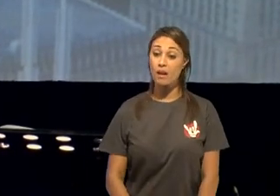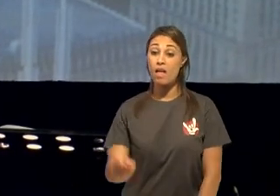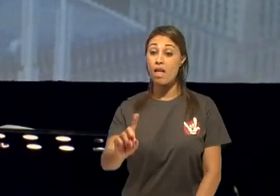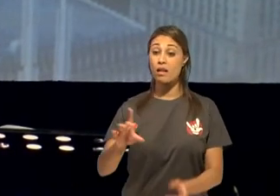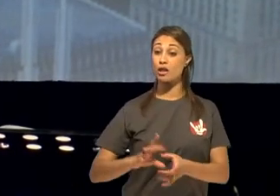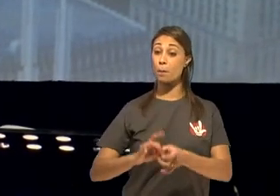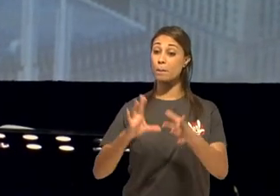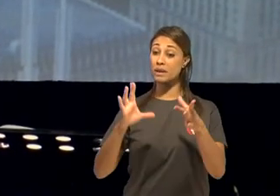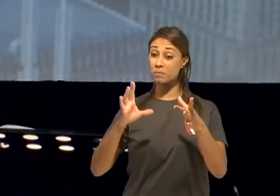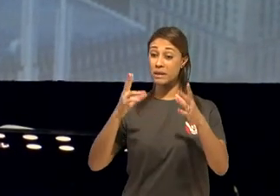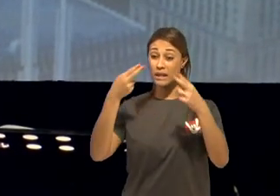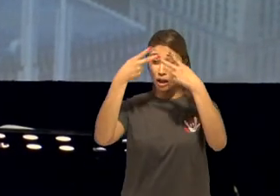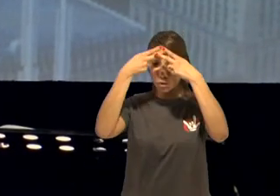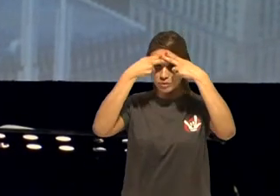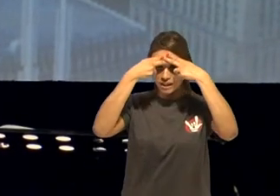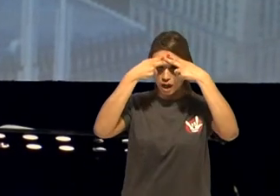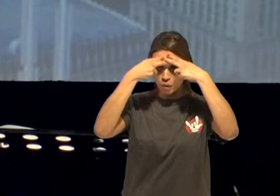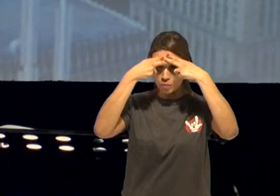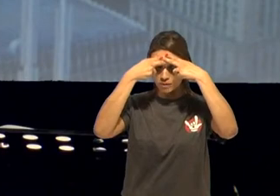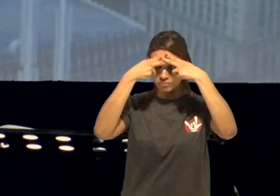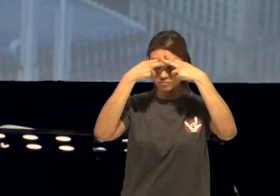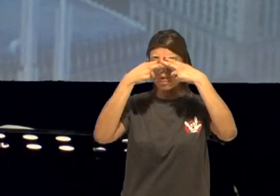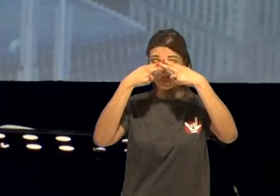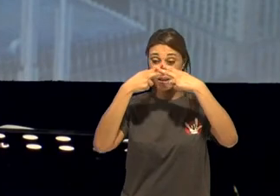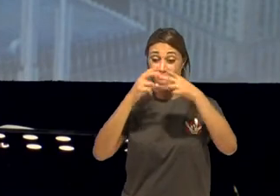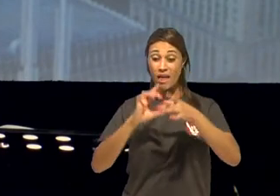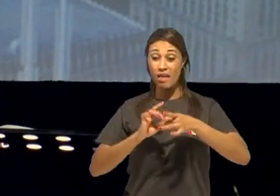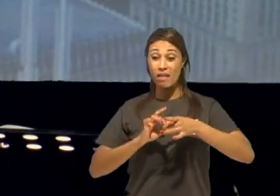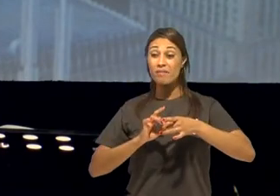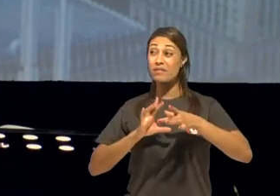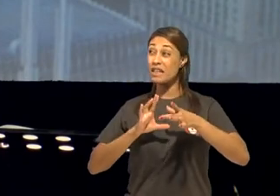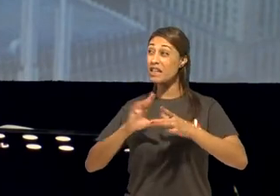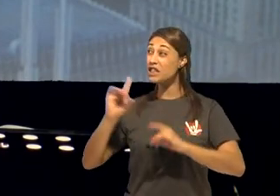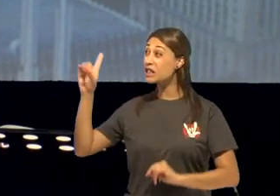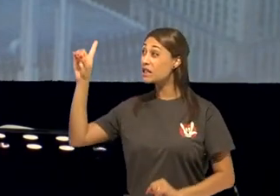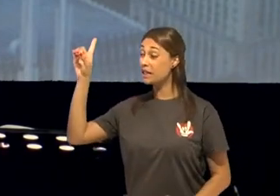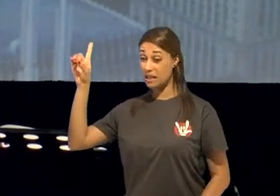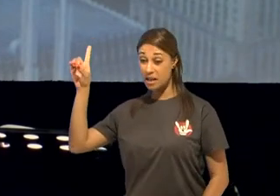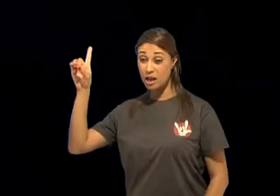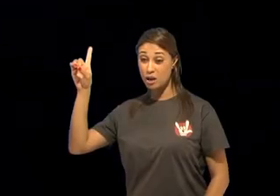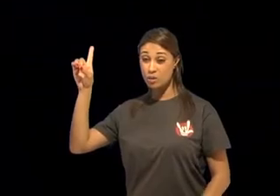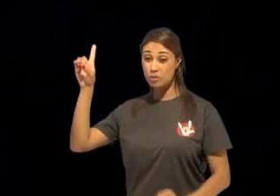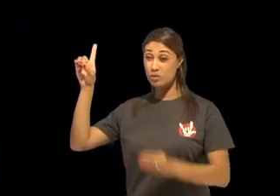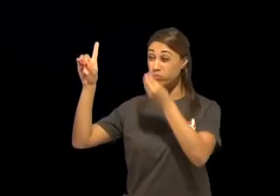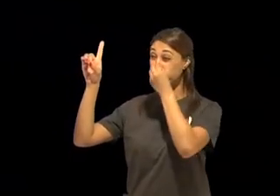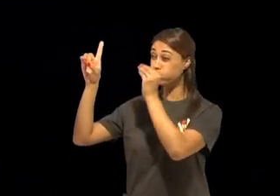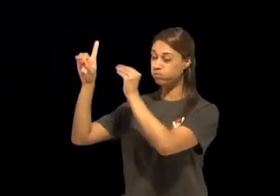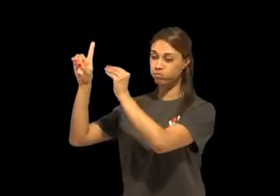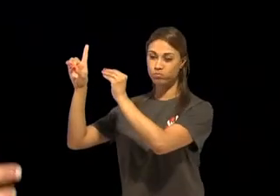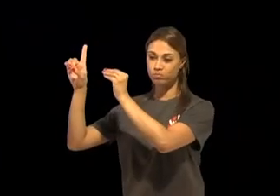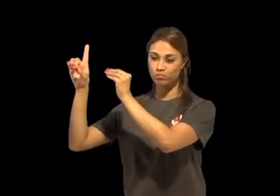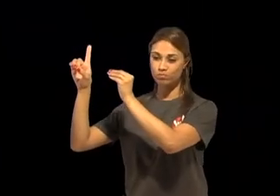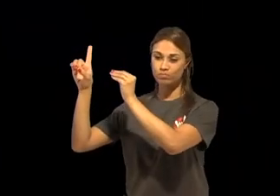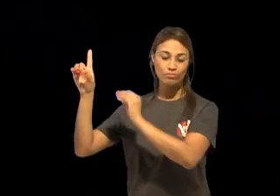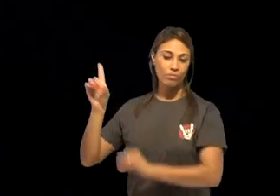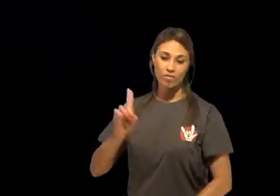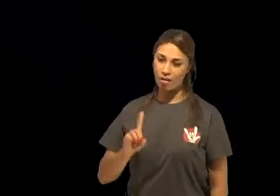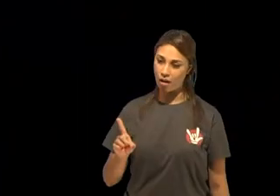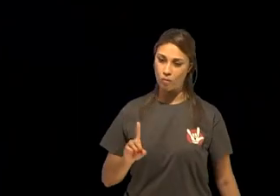por fim, o último inimigo dos relacionamentos profundos tem sido quando as pedras nos